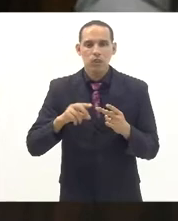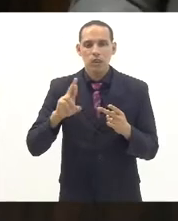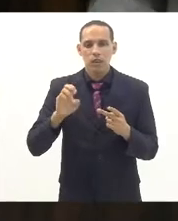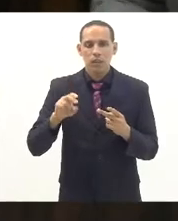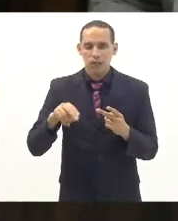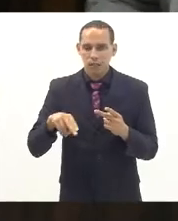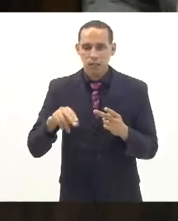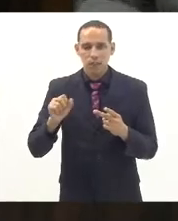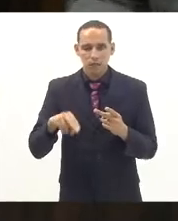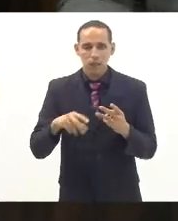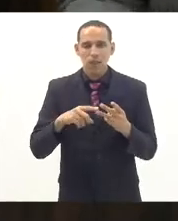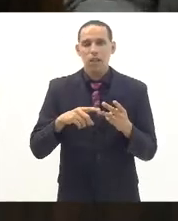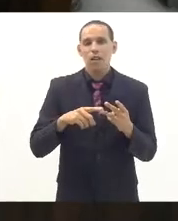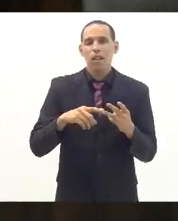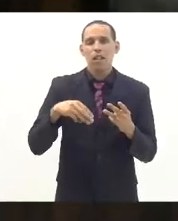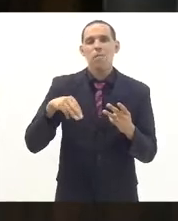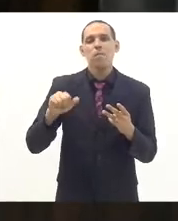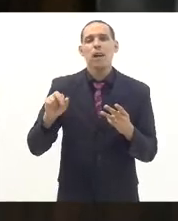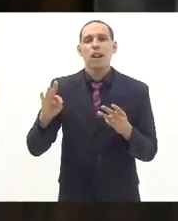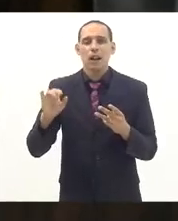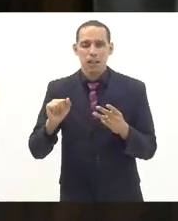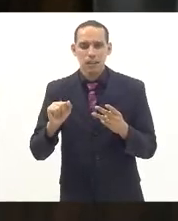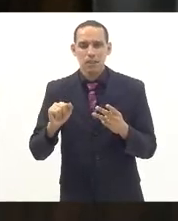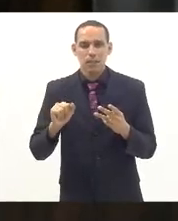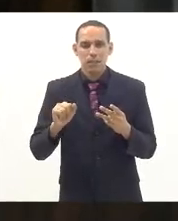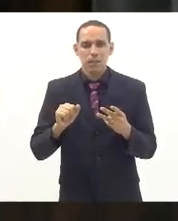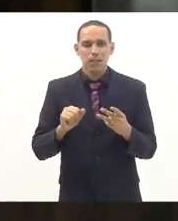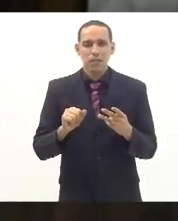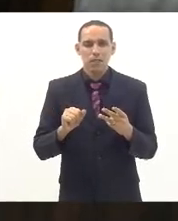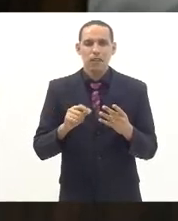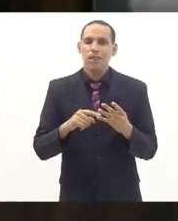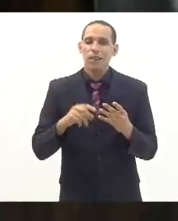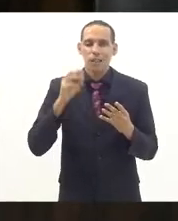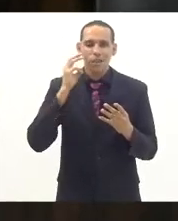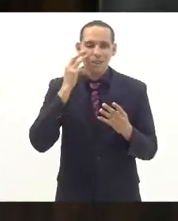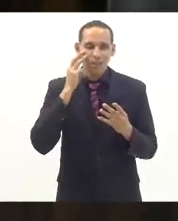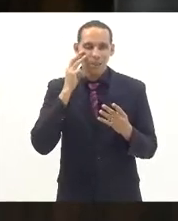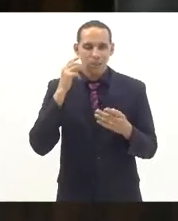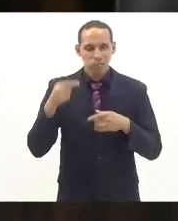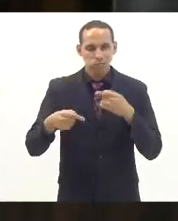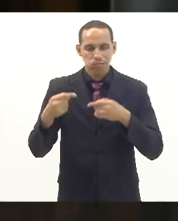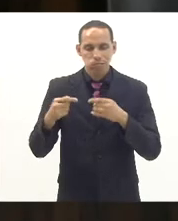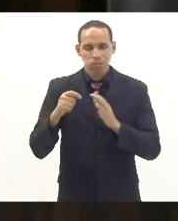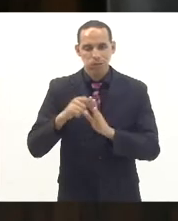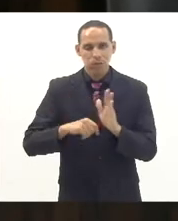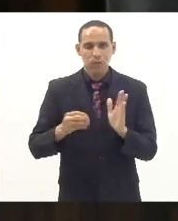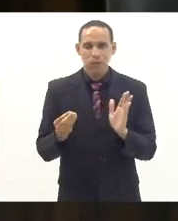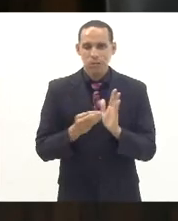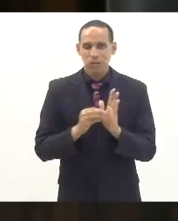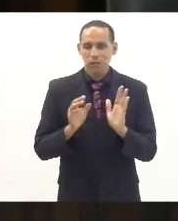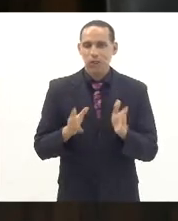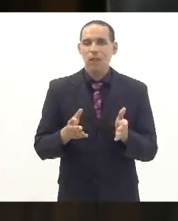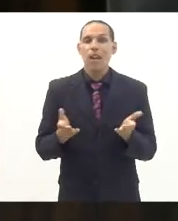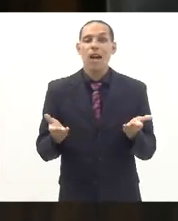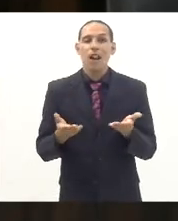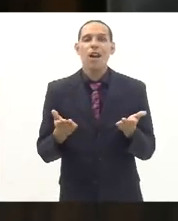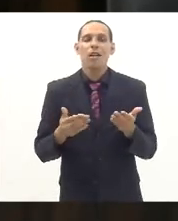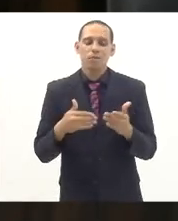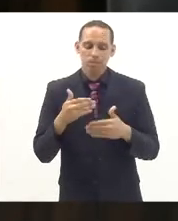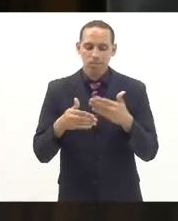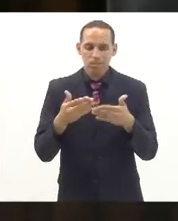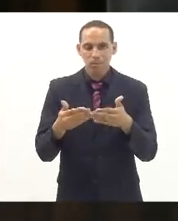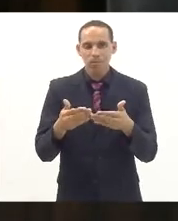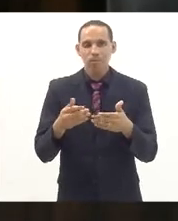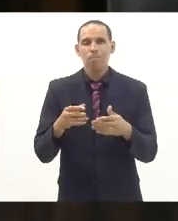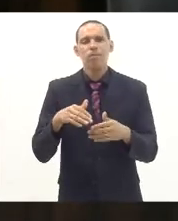e Martha Rocha para discutir e agora waldeck e vamos avançar